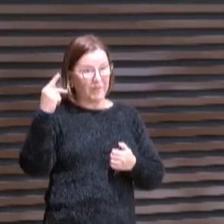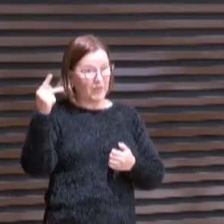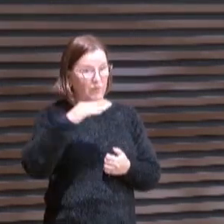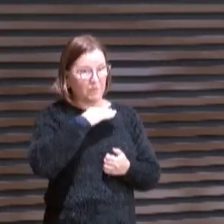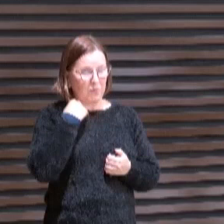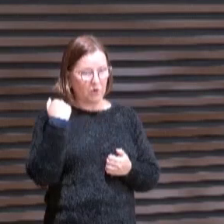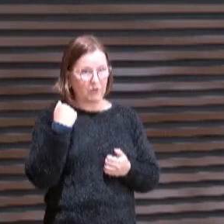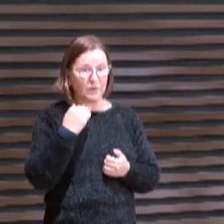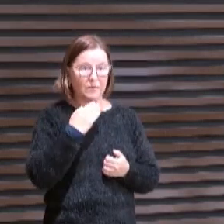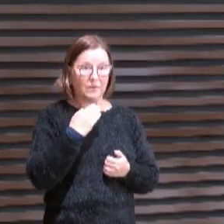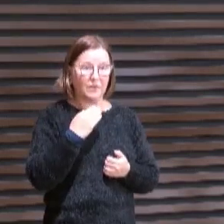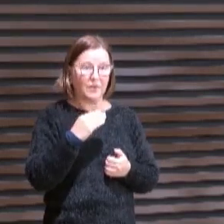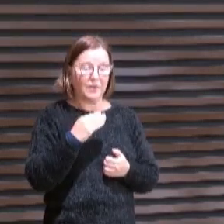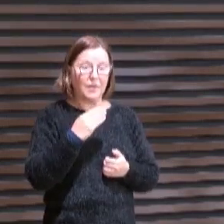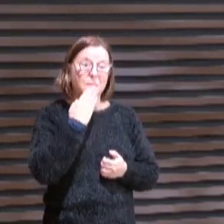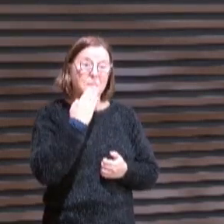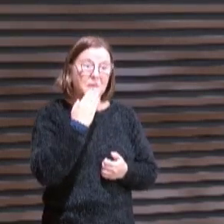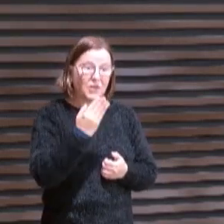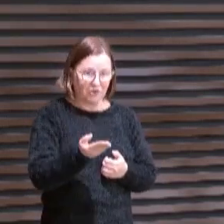ele fez um pedido.